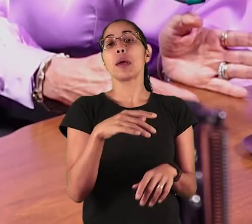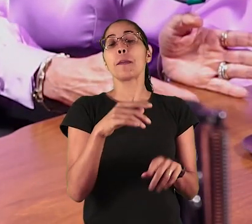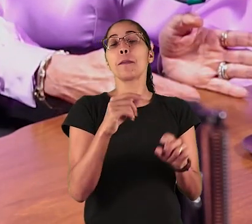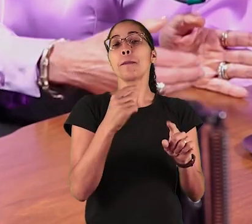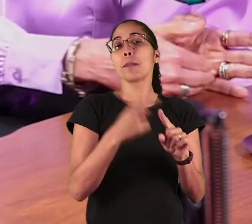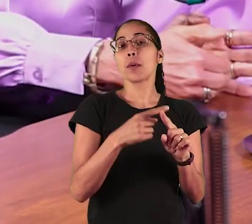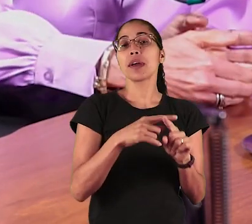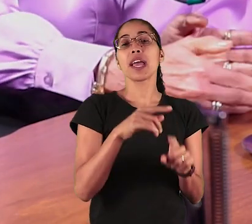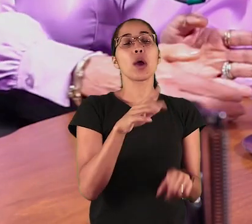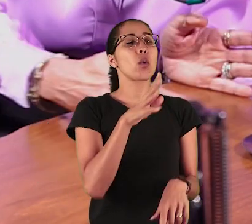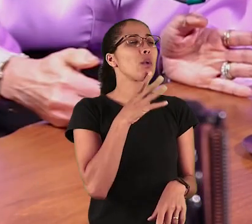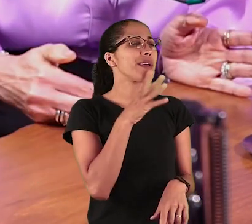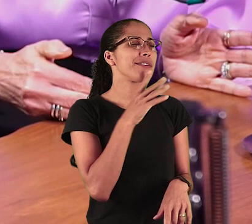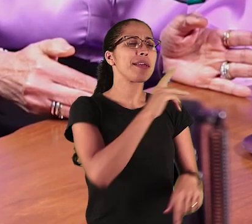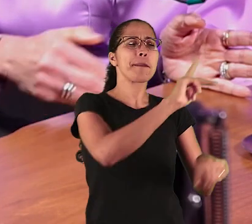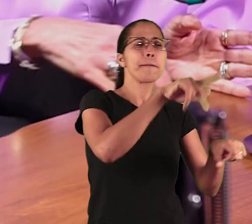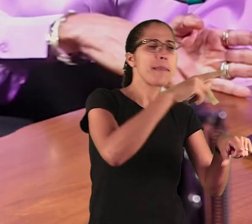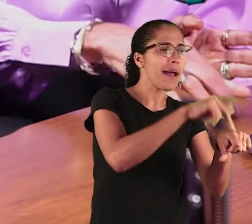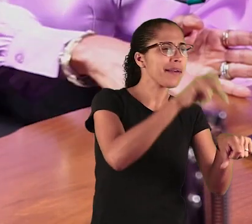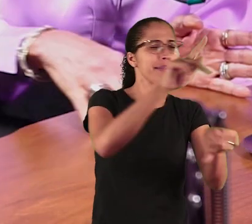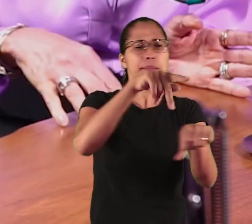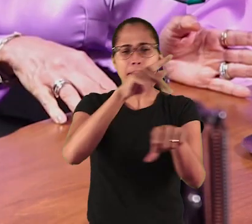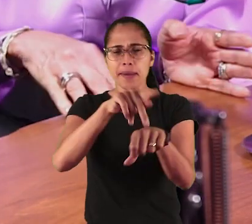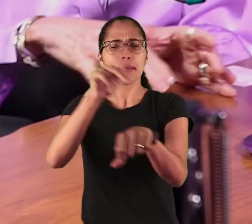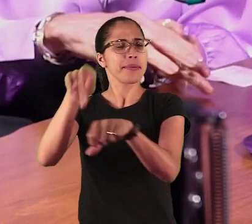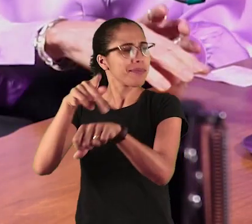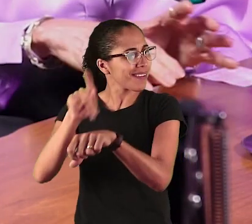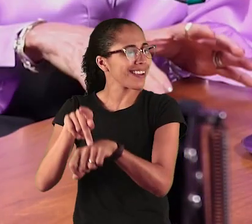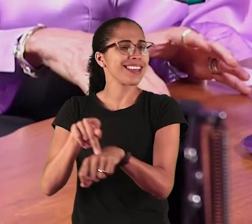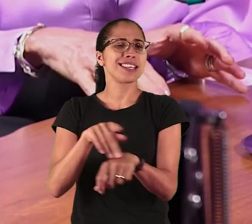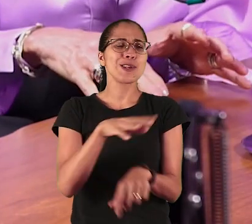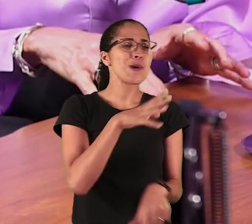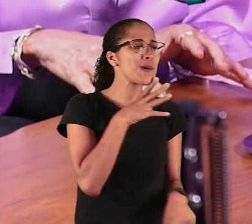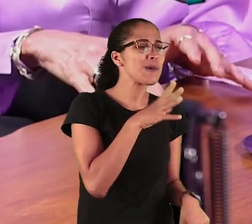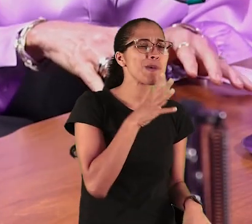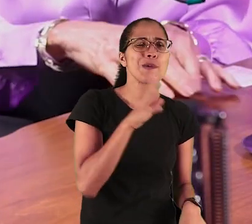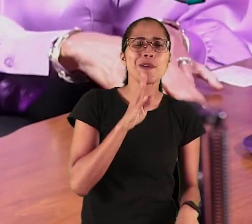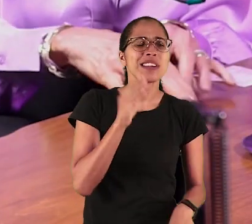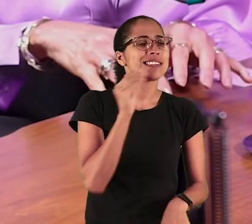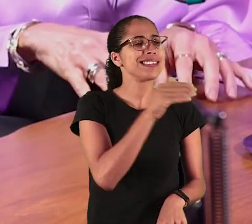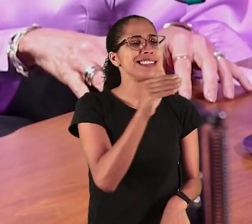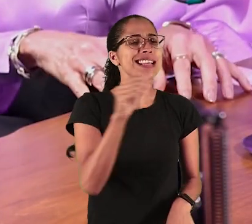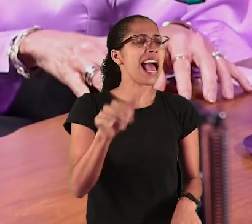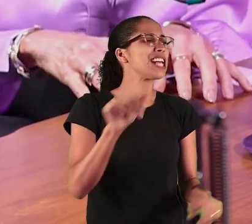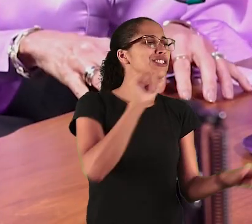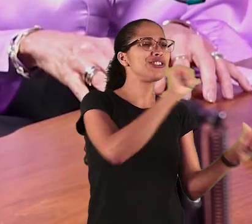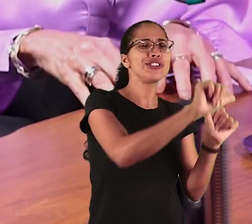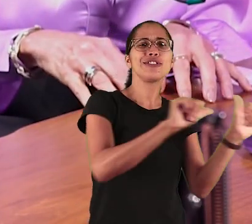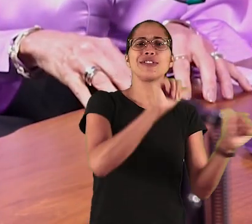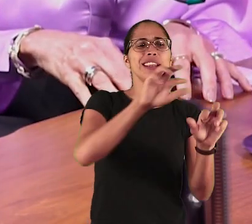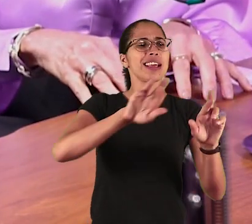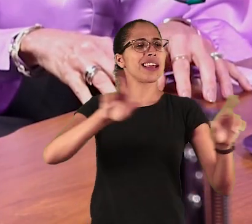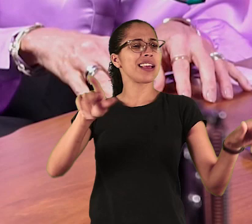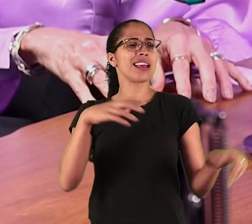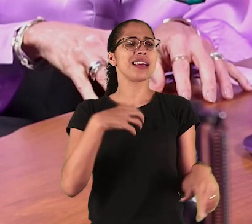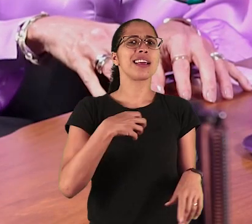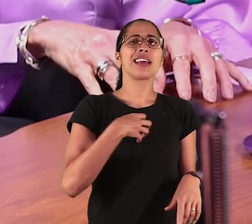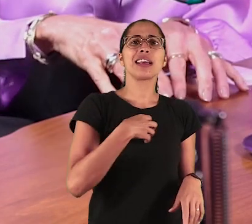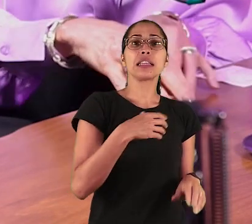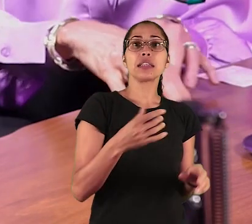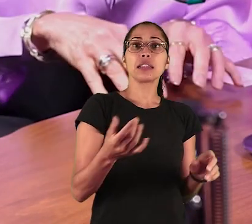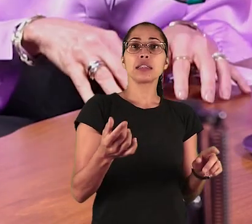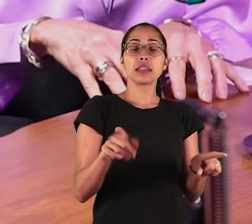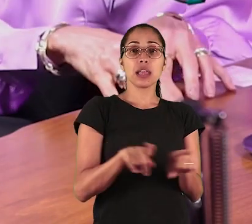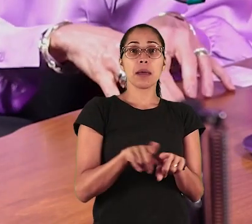uma oportunidade de ver toda América Latina os diferentes mercados como são como tem as suas dinâmicas diferentes e